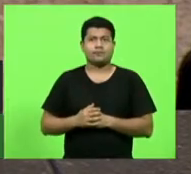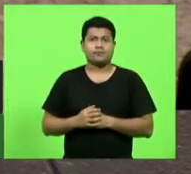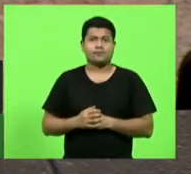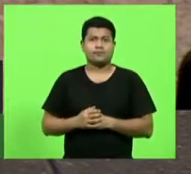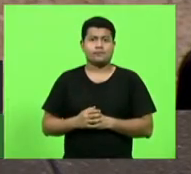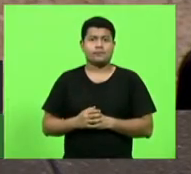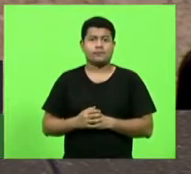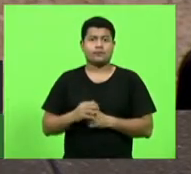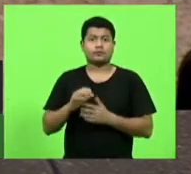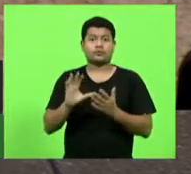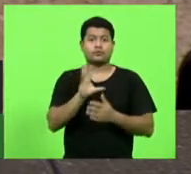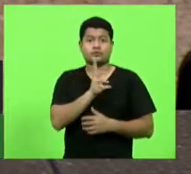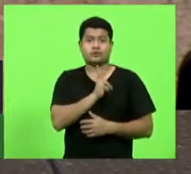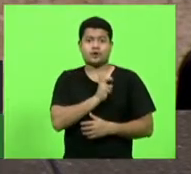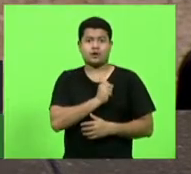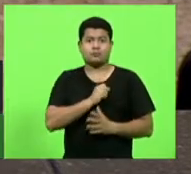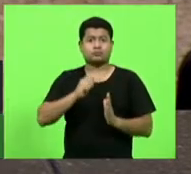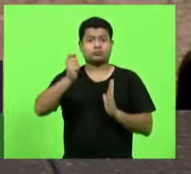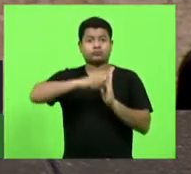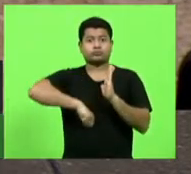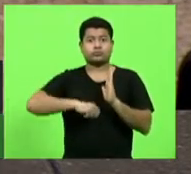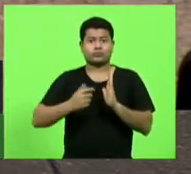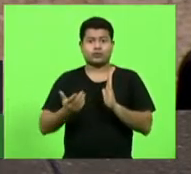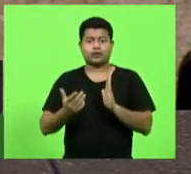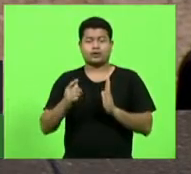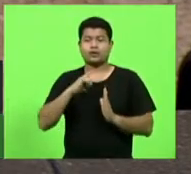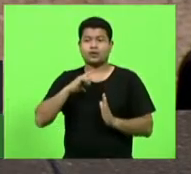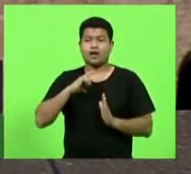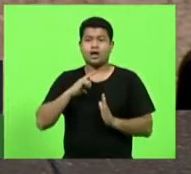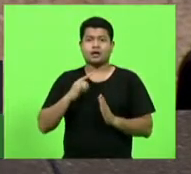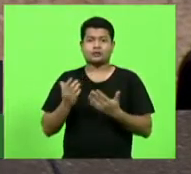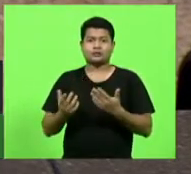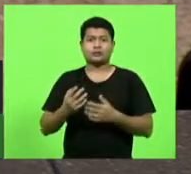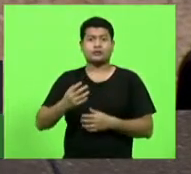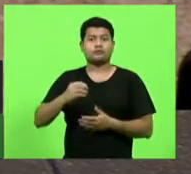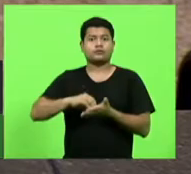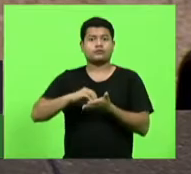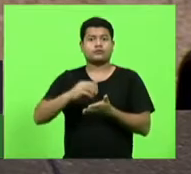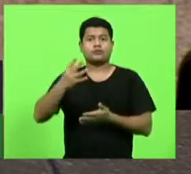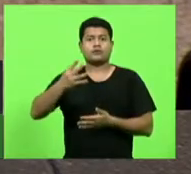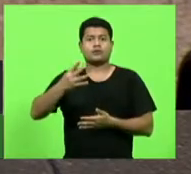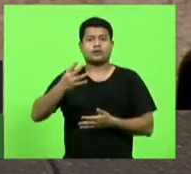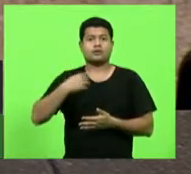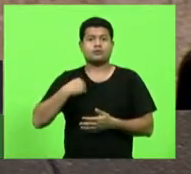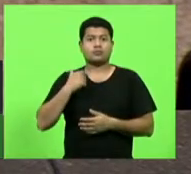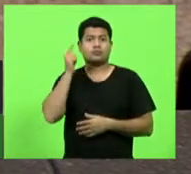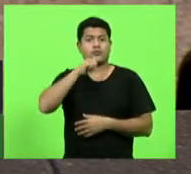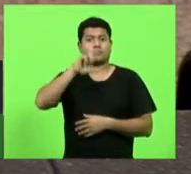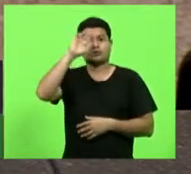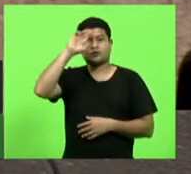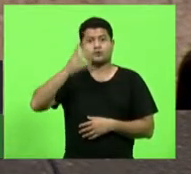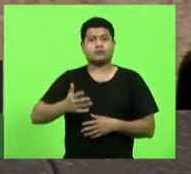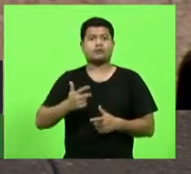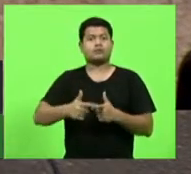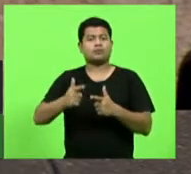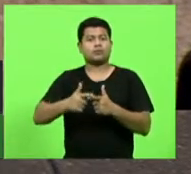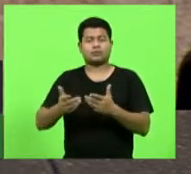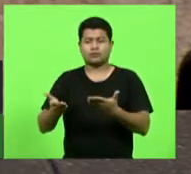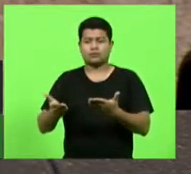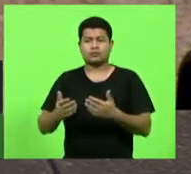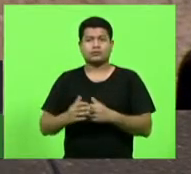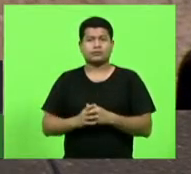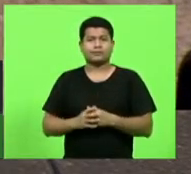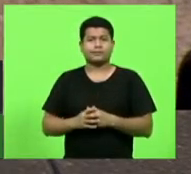Do SAMU ainda tem mais uma CPI que é do SAMU ainda, que faltam 4 assinaturas também para resolver esse problema.